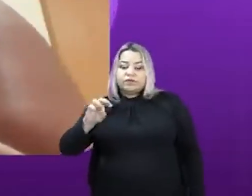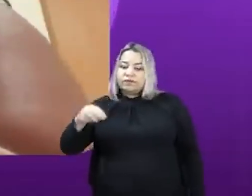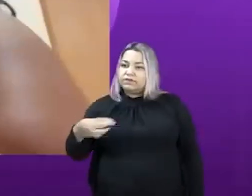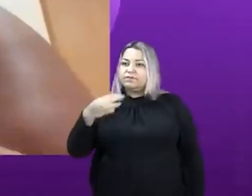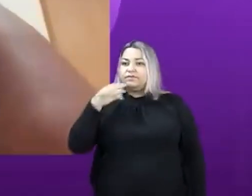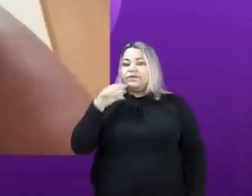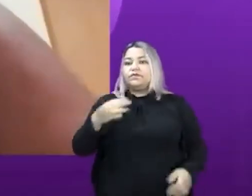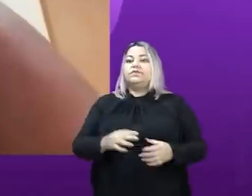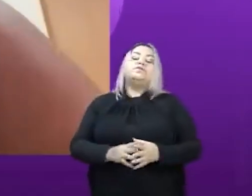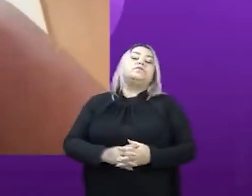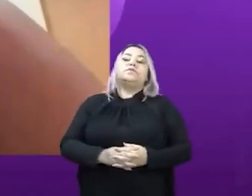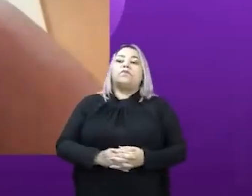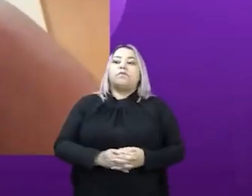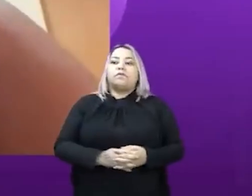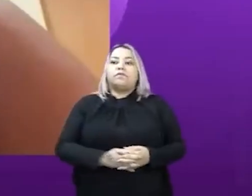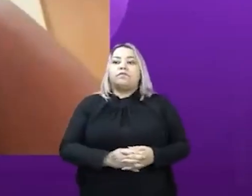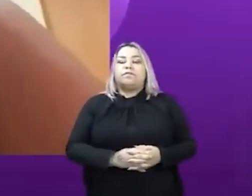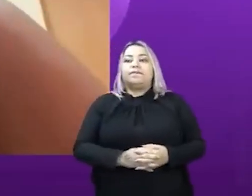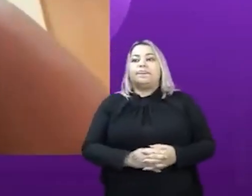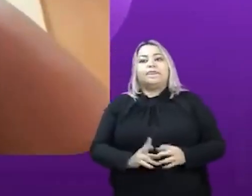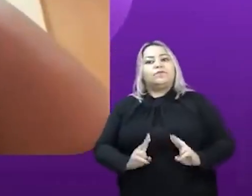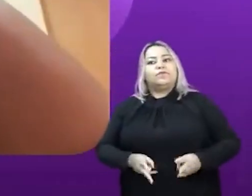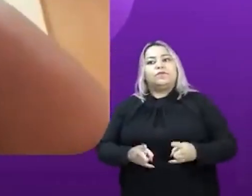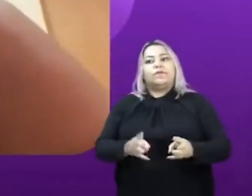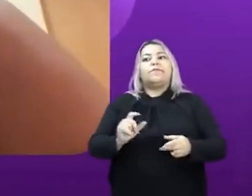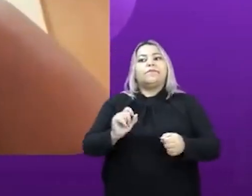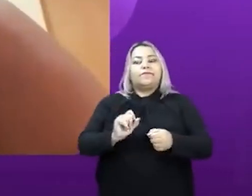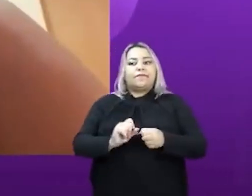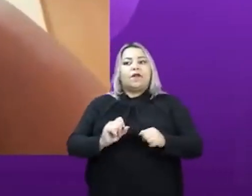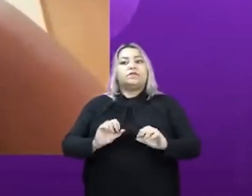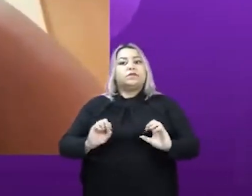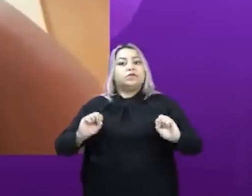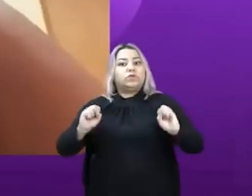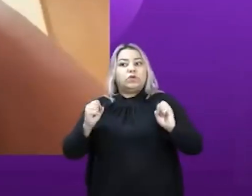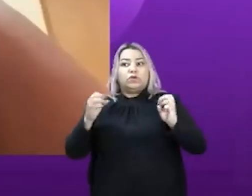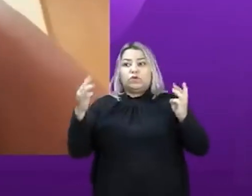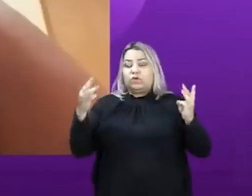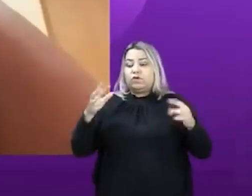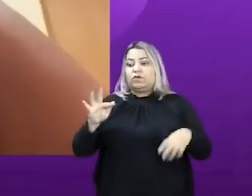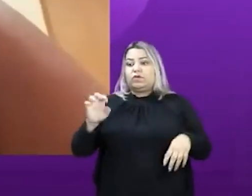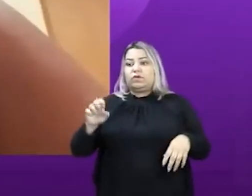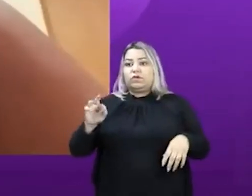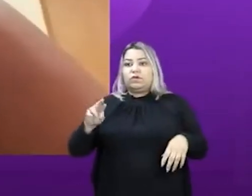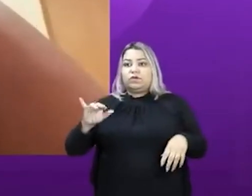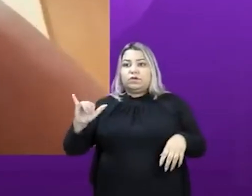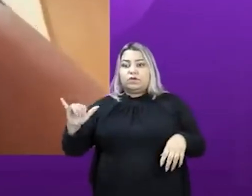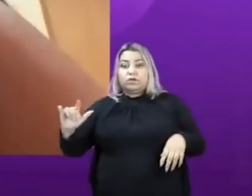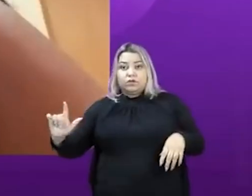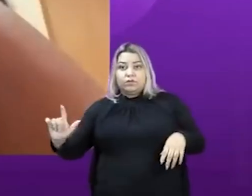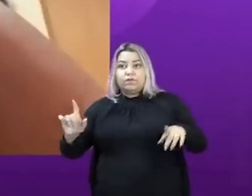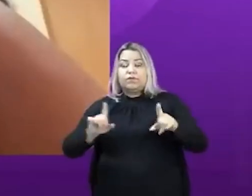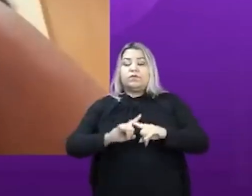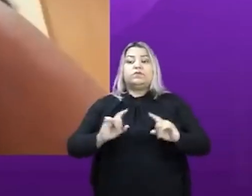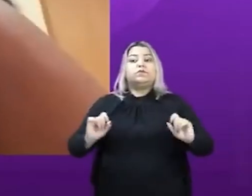85.000. E eu continuei fazendo esse festival, que é um festival que dá vez e voz para todas as